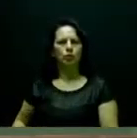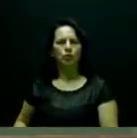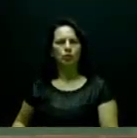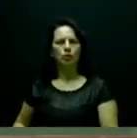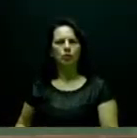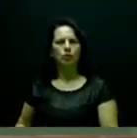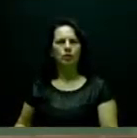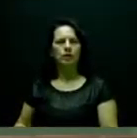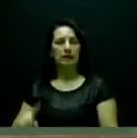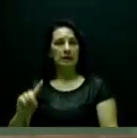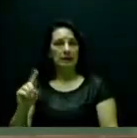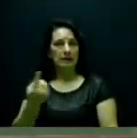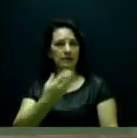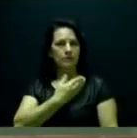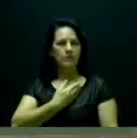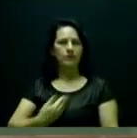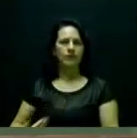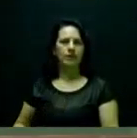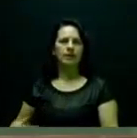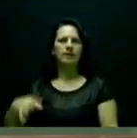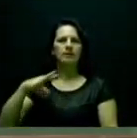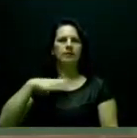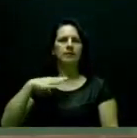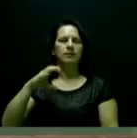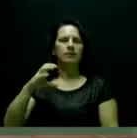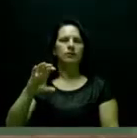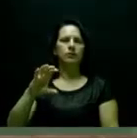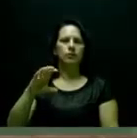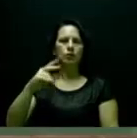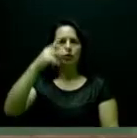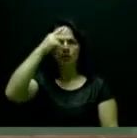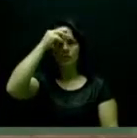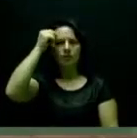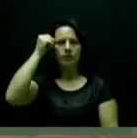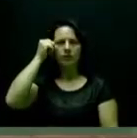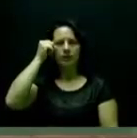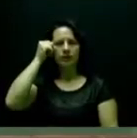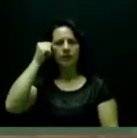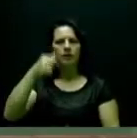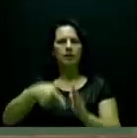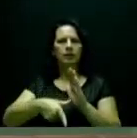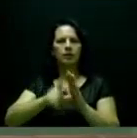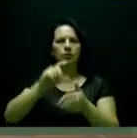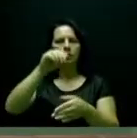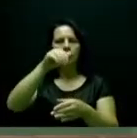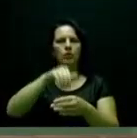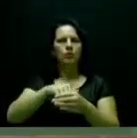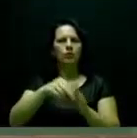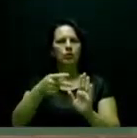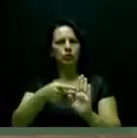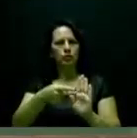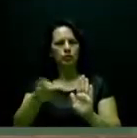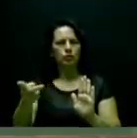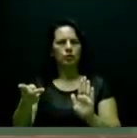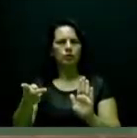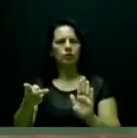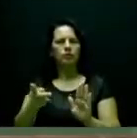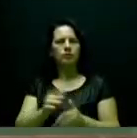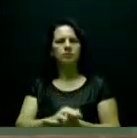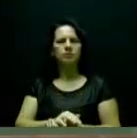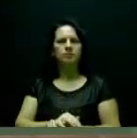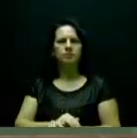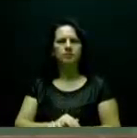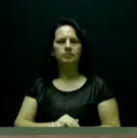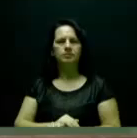a forma de não governar esta cidade como a prefeita vem atuando. Antecipo meu voto e registro mais uma vez a minha